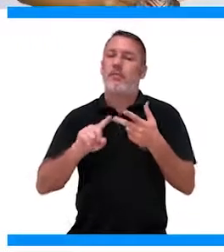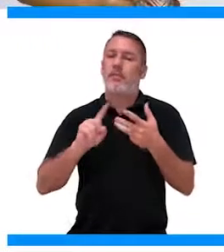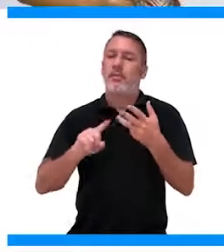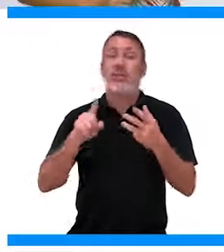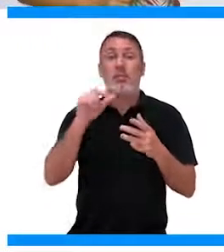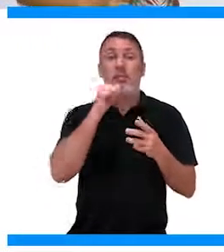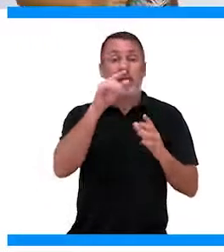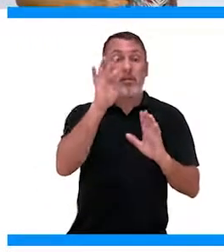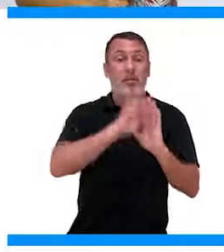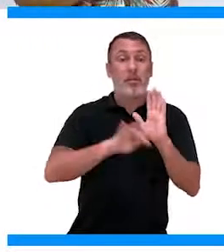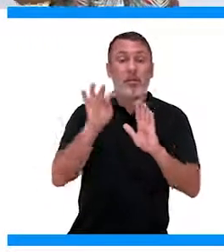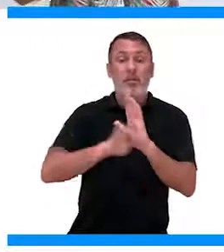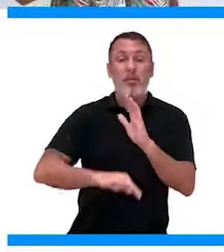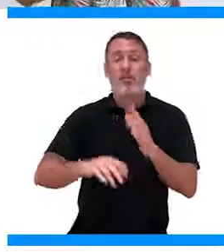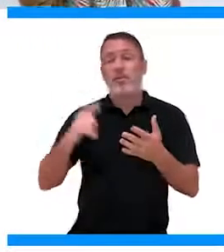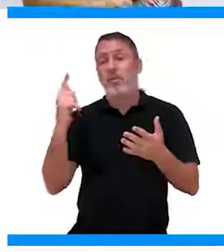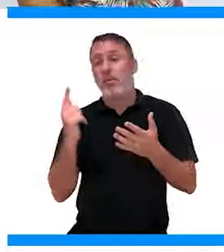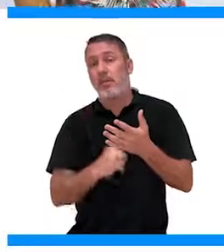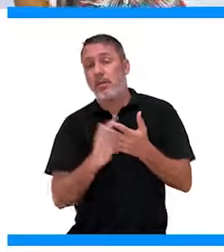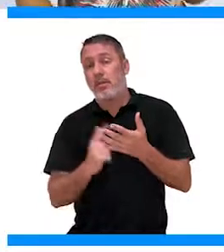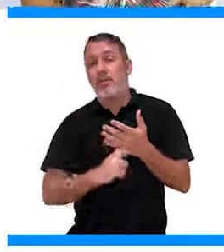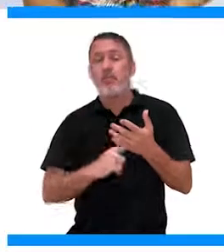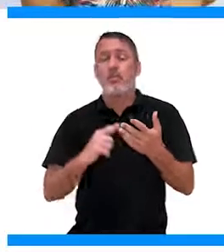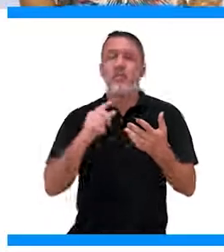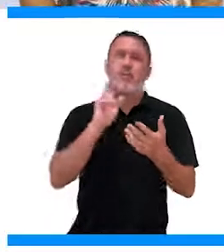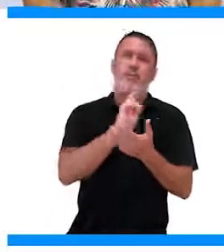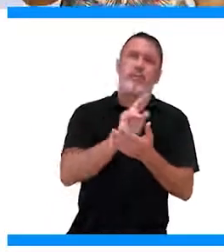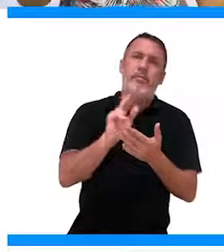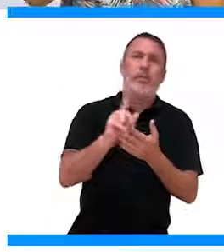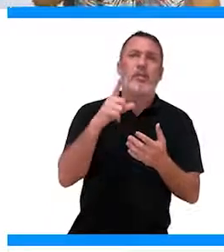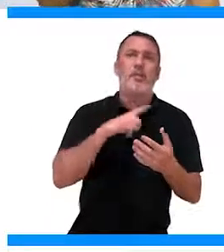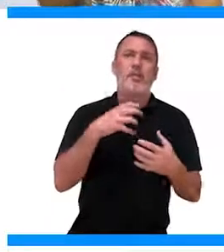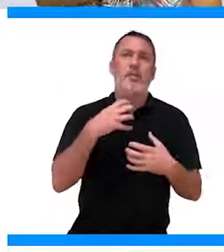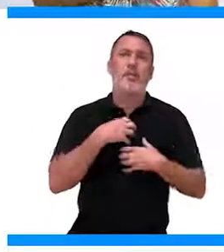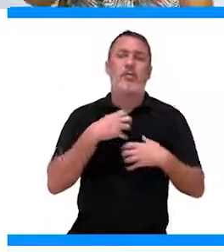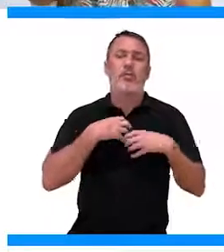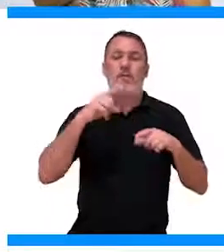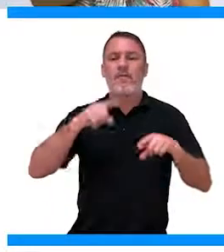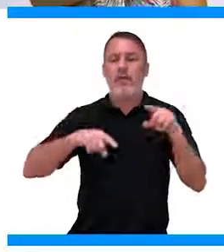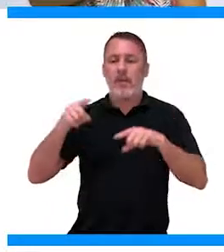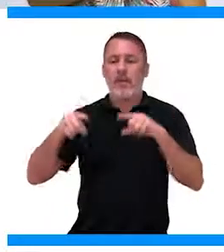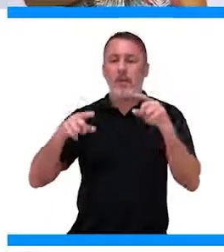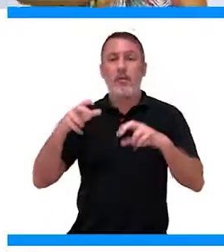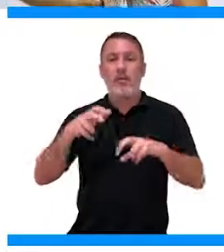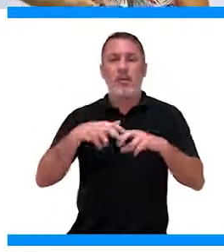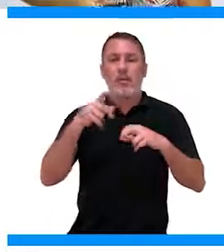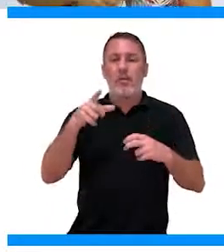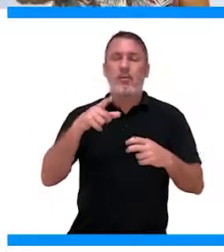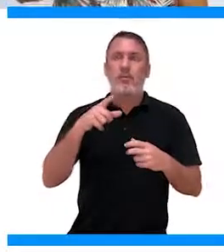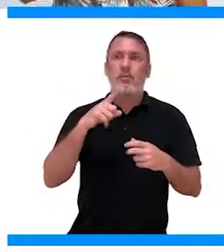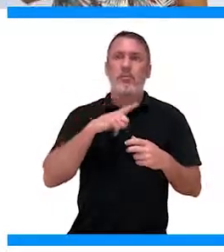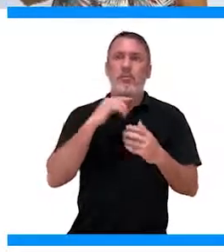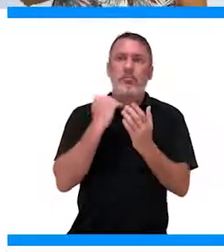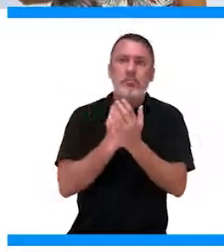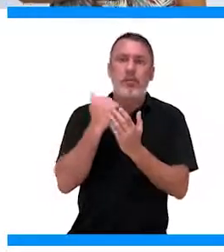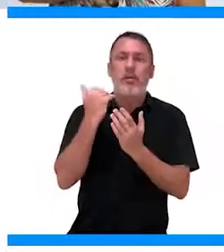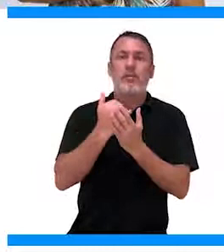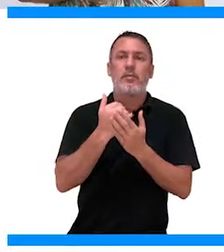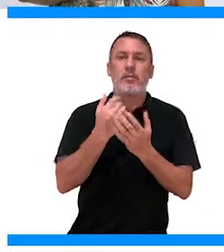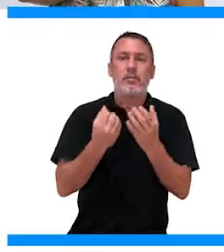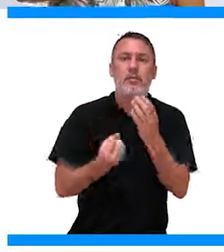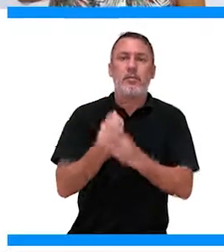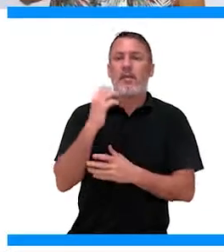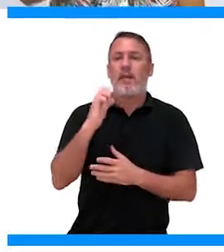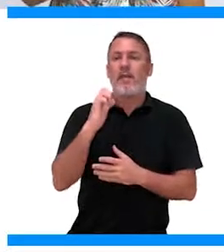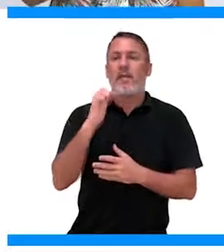através de texto publicitário, através de capa de livro, né? Para poder ter sentidos variados. Para produzir alguns